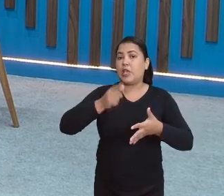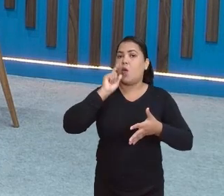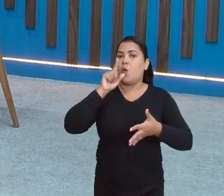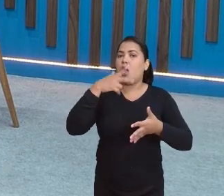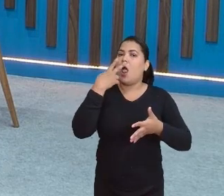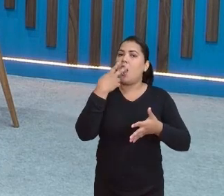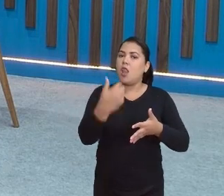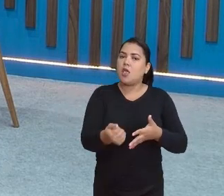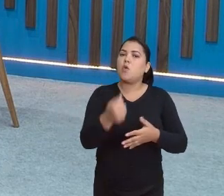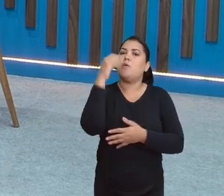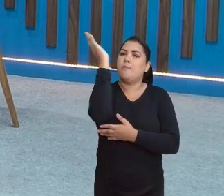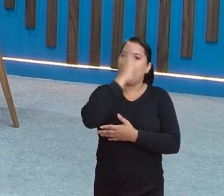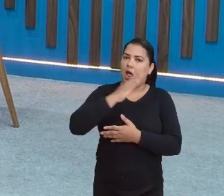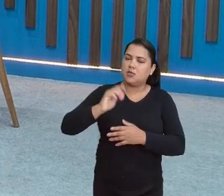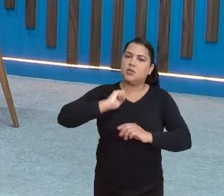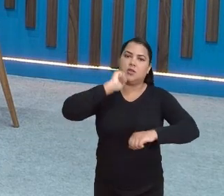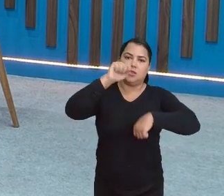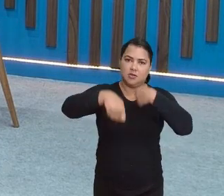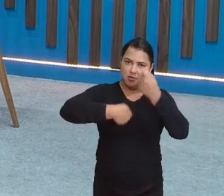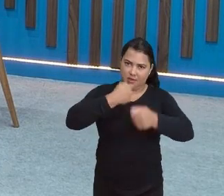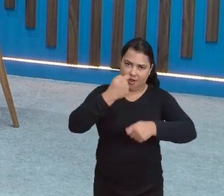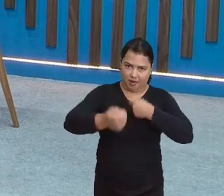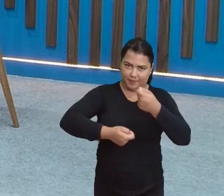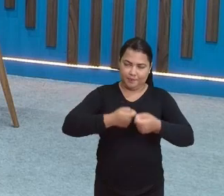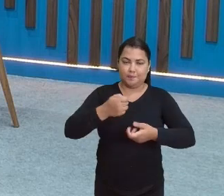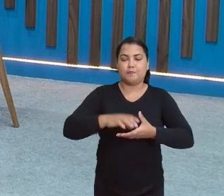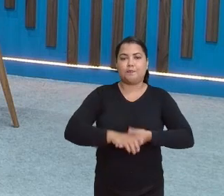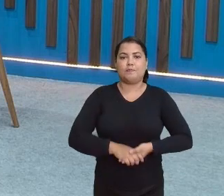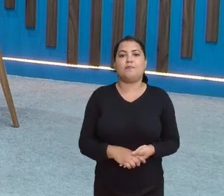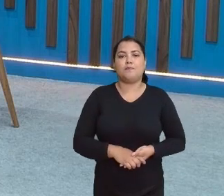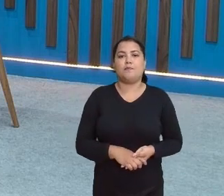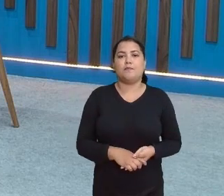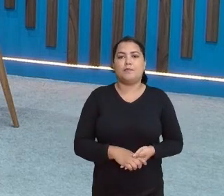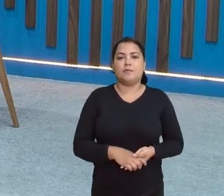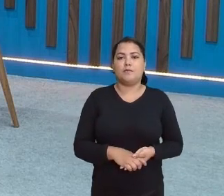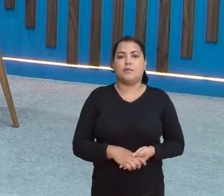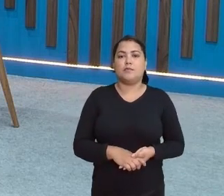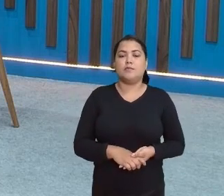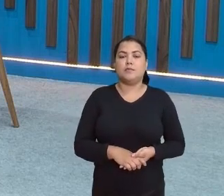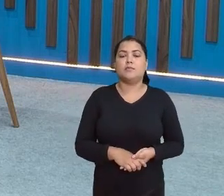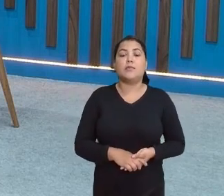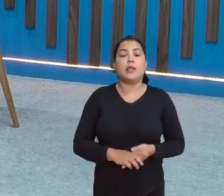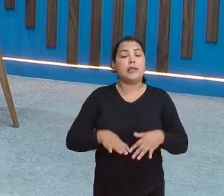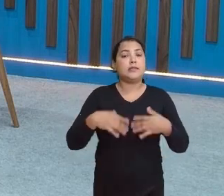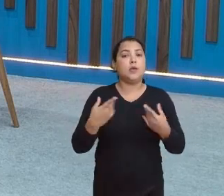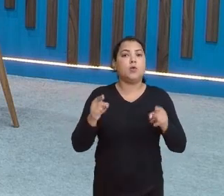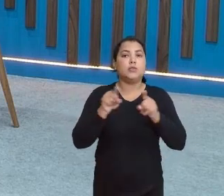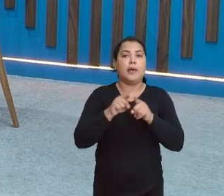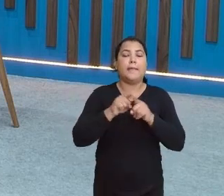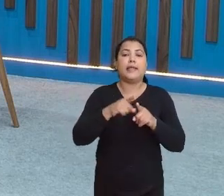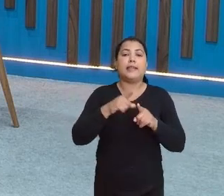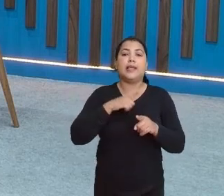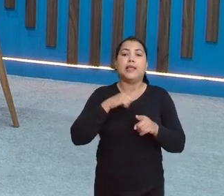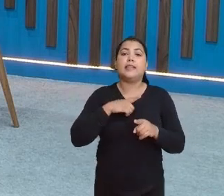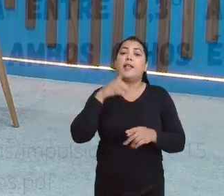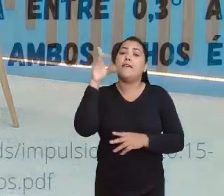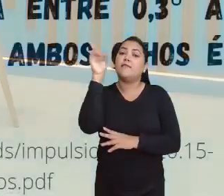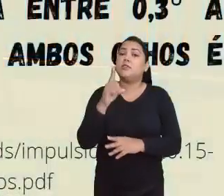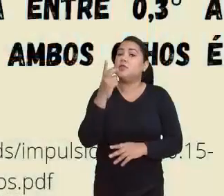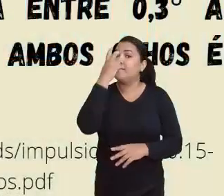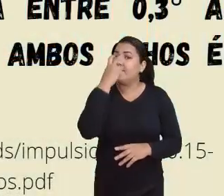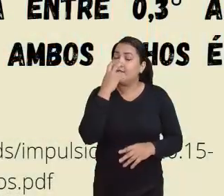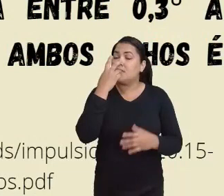né? A língua brasileira de sinais, né? E aí a gente também tem, dentro dessas, a